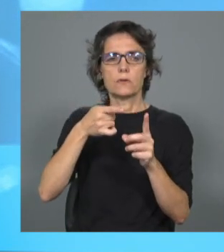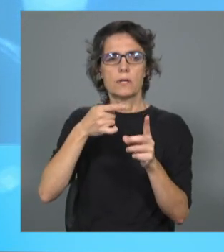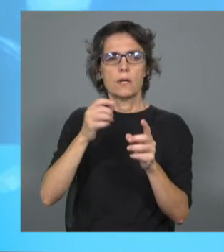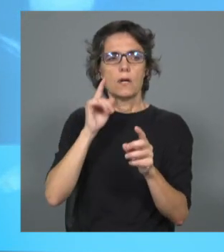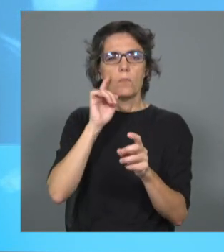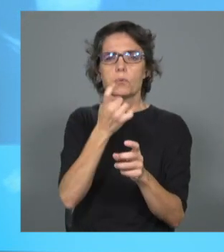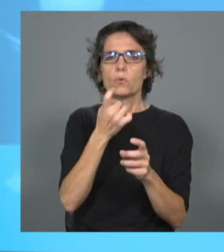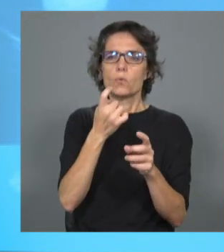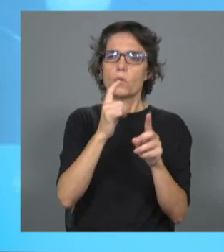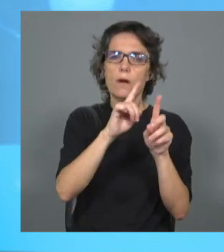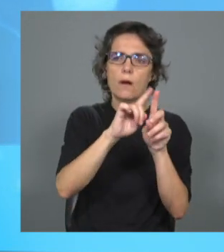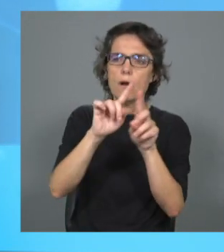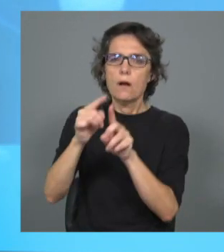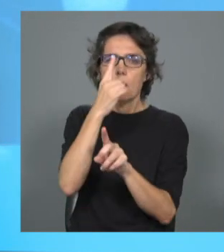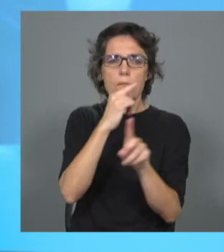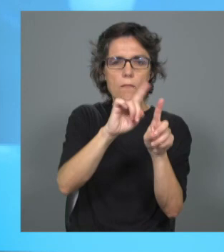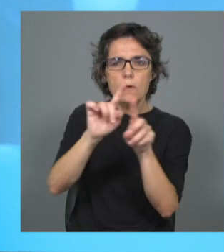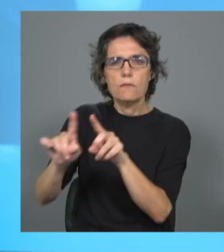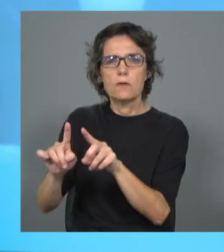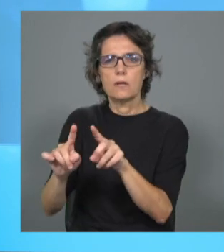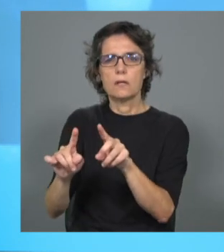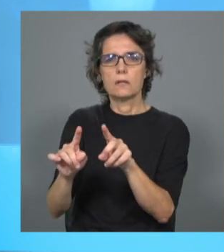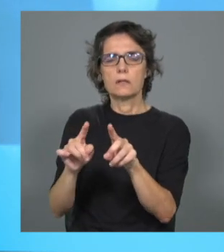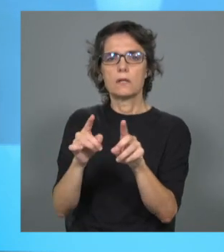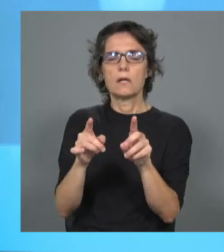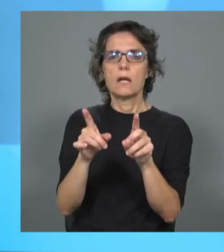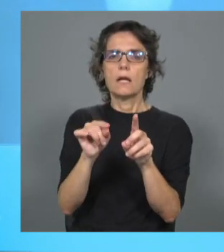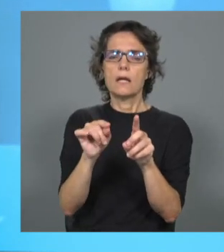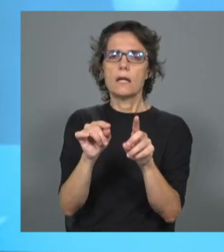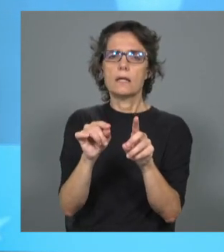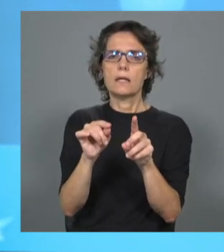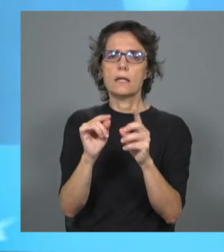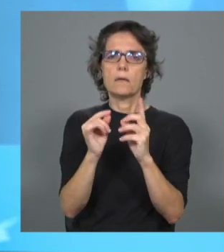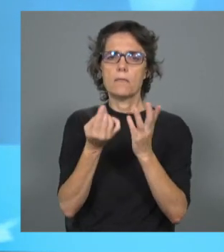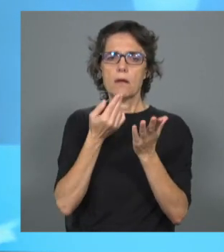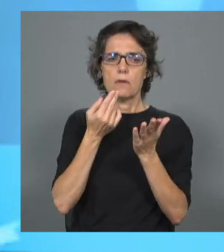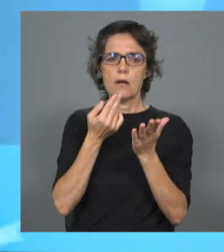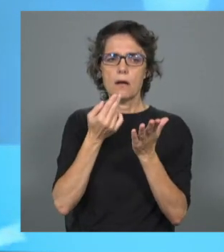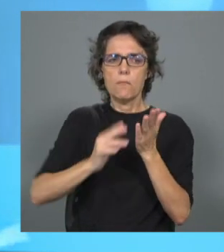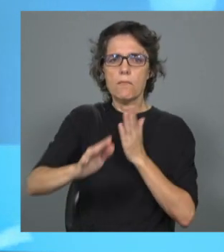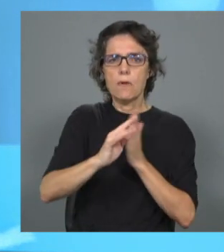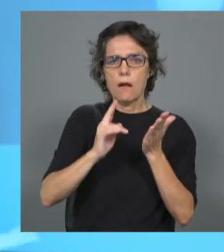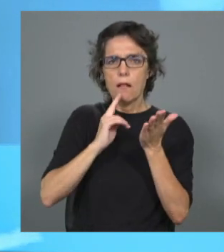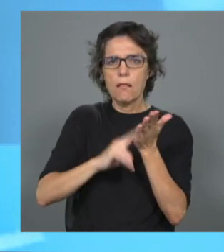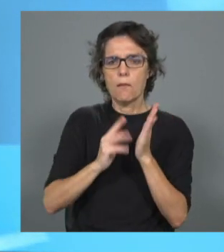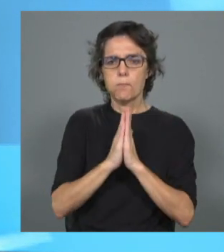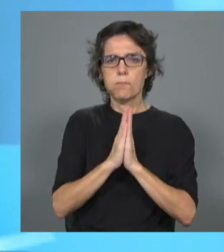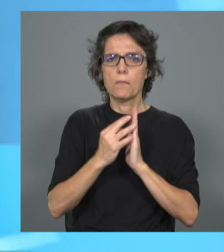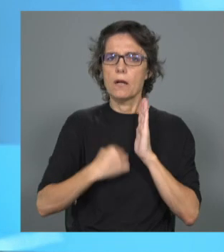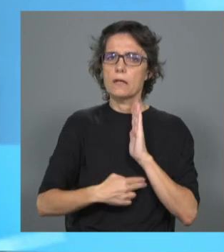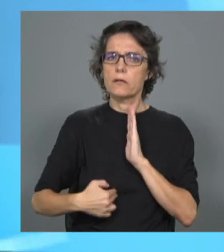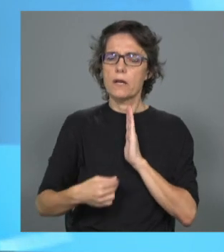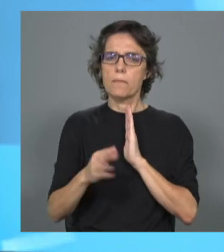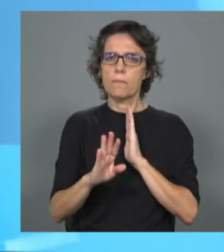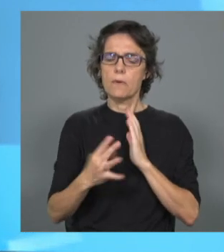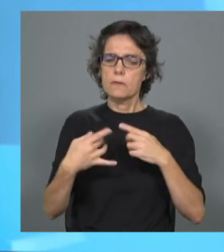que convive e dá testemunho, ao fim e ao cabo, da especificidade cristã, mas numa partilha de vida